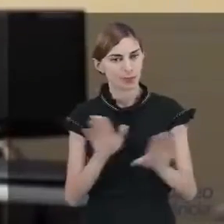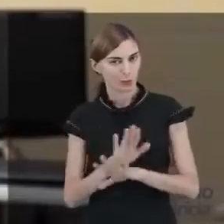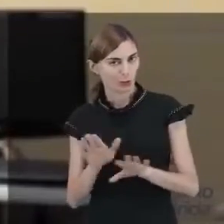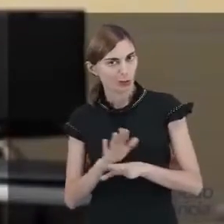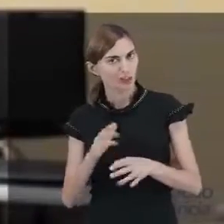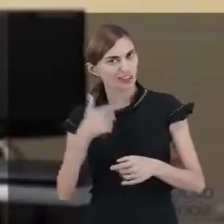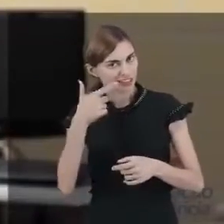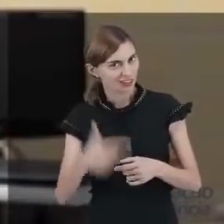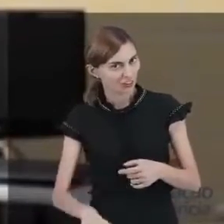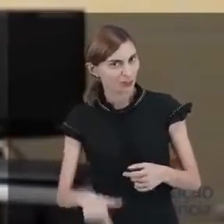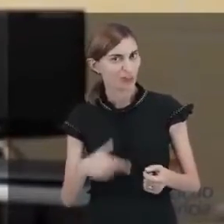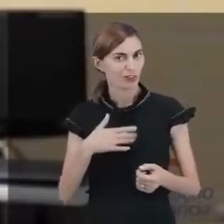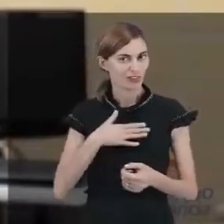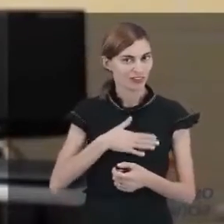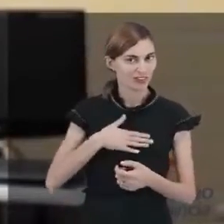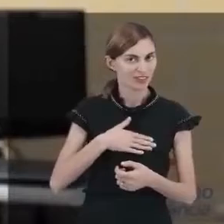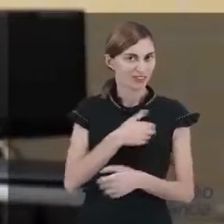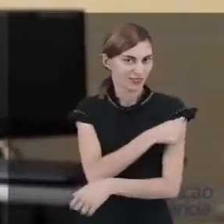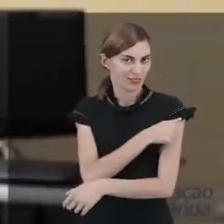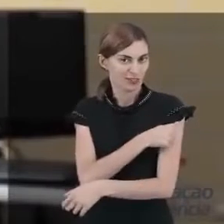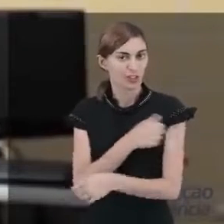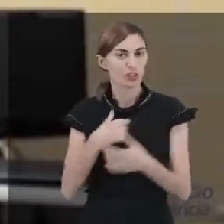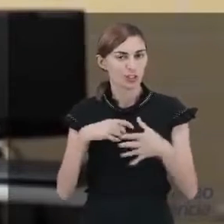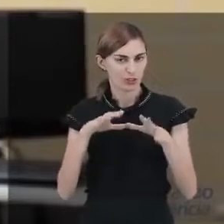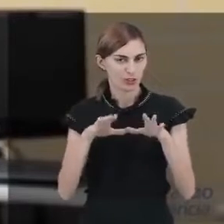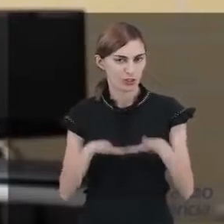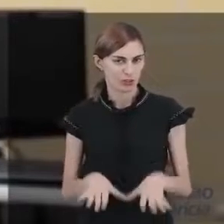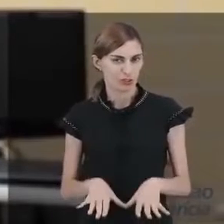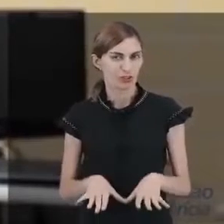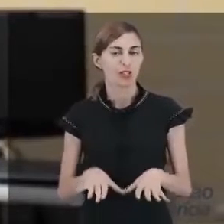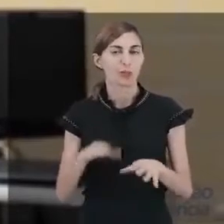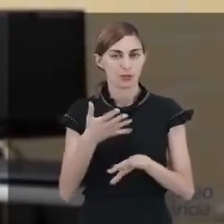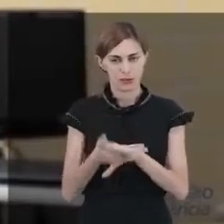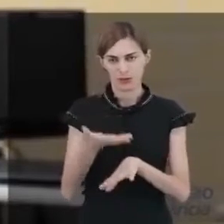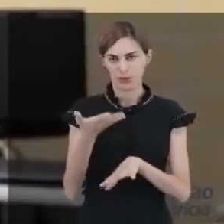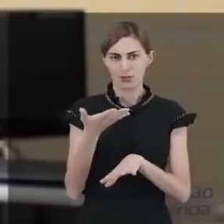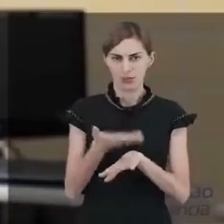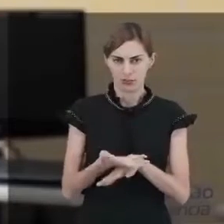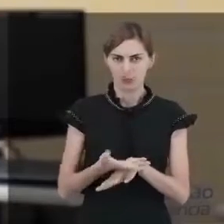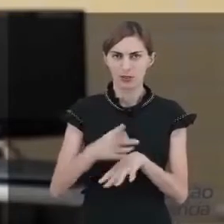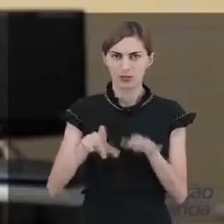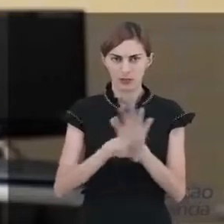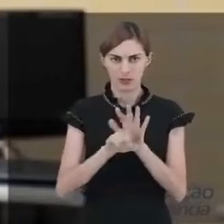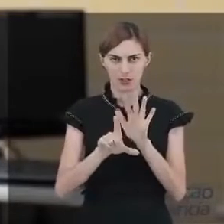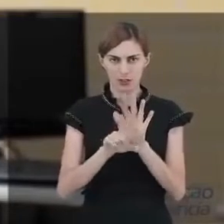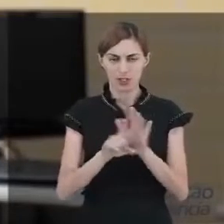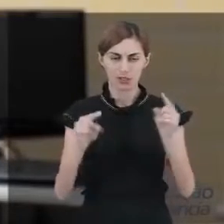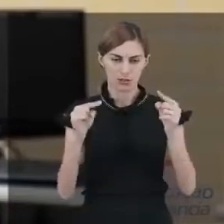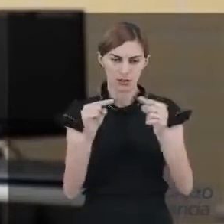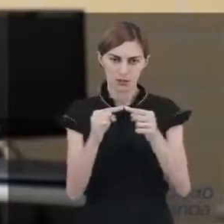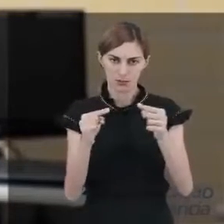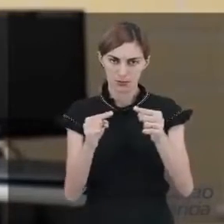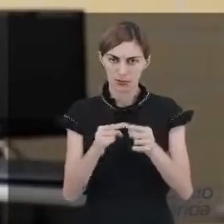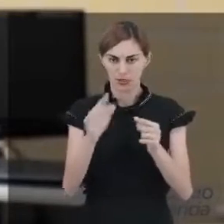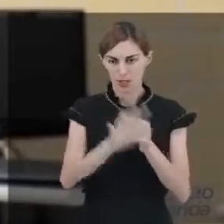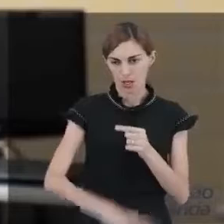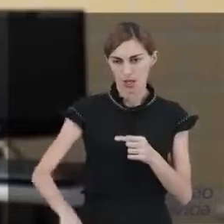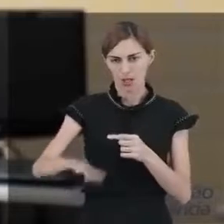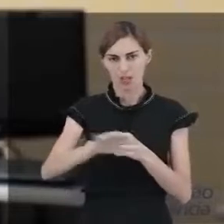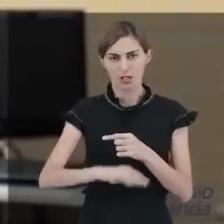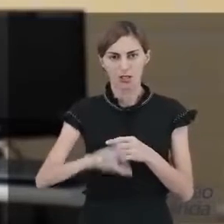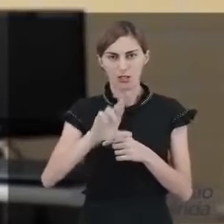Olha, nós aqui de novo, meus queridos alunos, estamos agora, desta feita, com a disciplina Legislação aplicada à área de